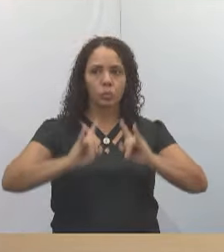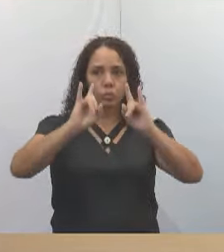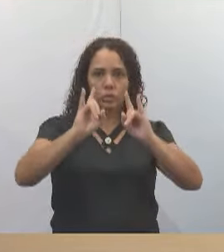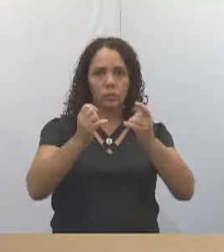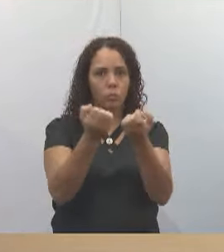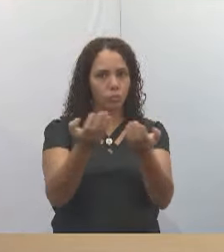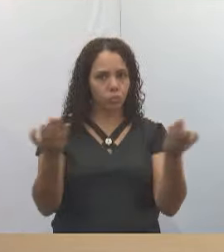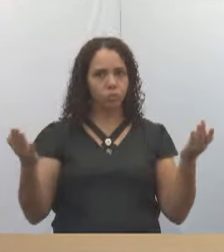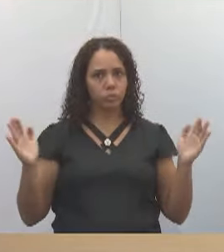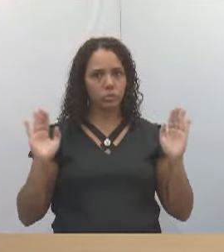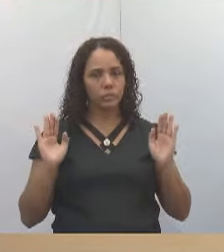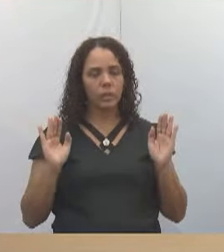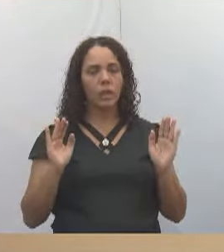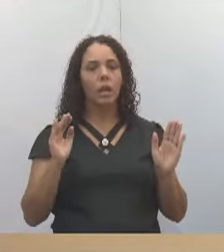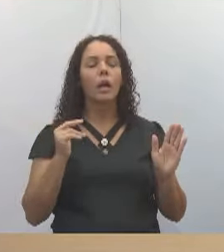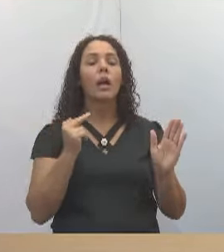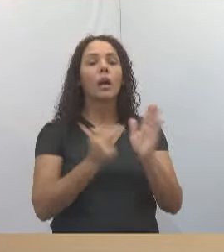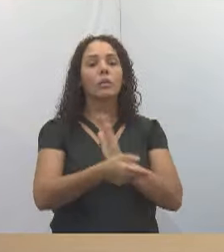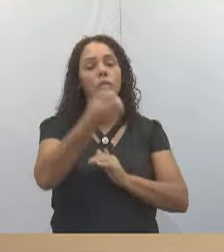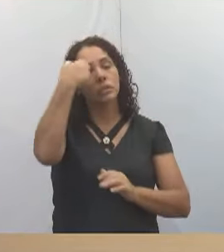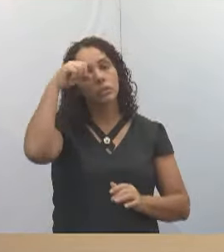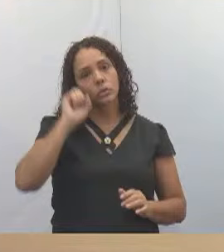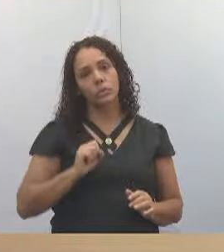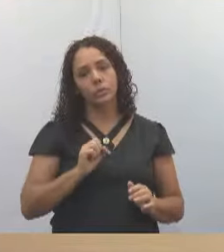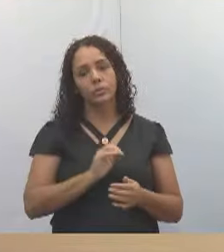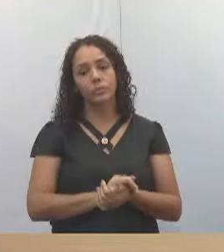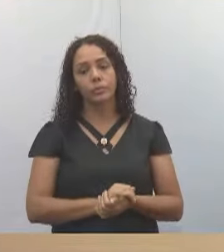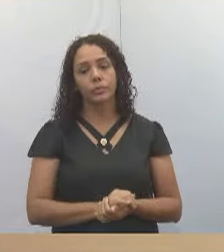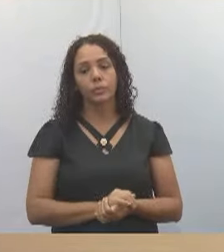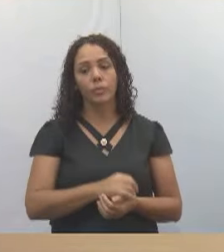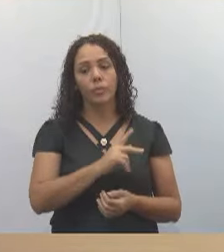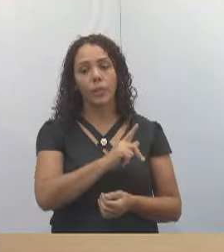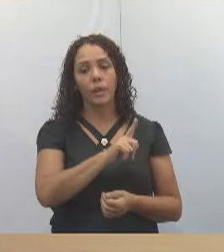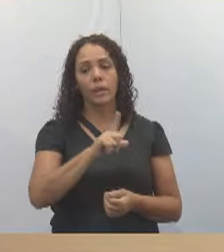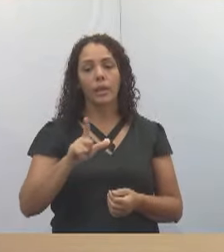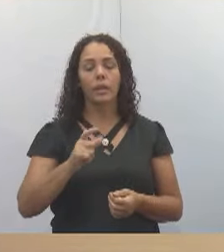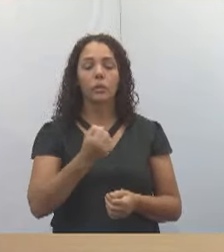da Amizade. Origem do PLL número